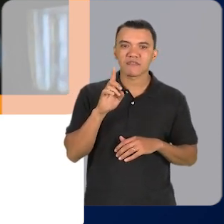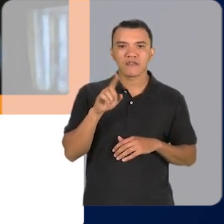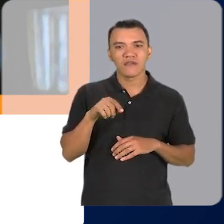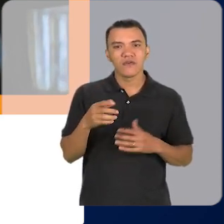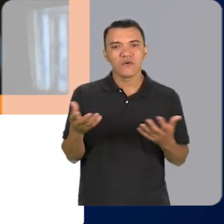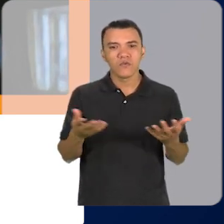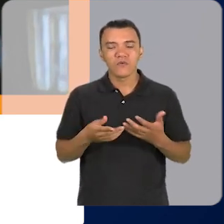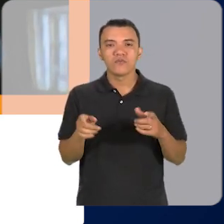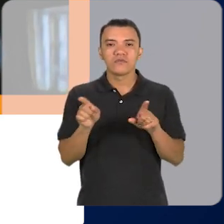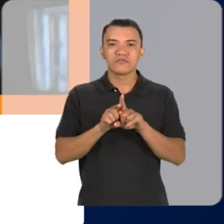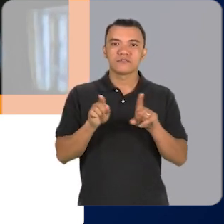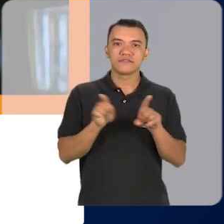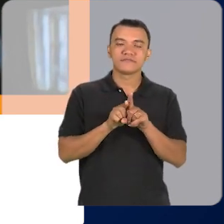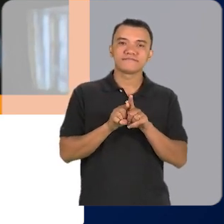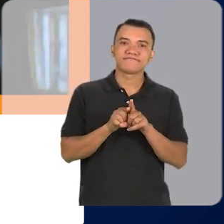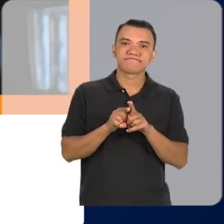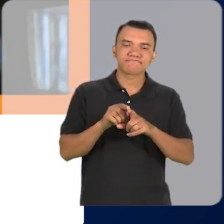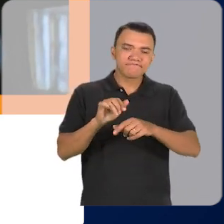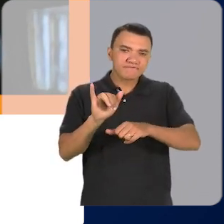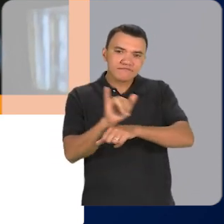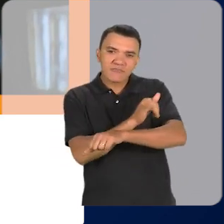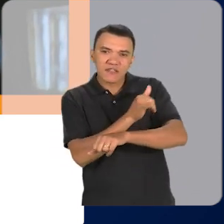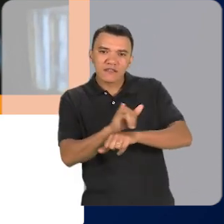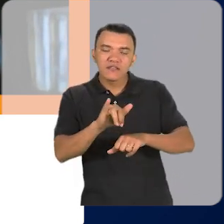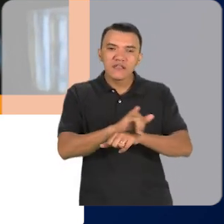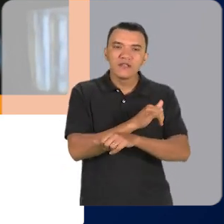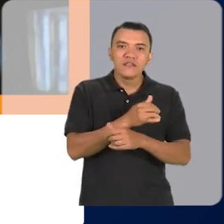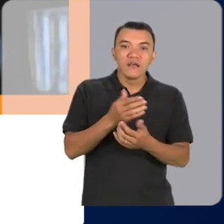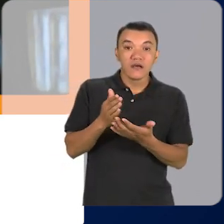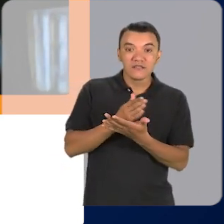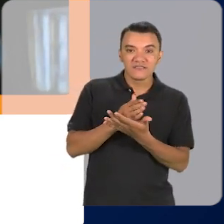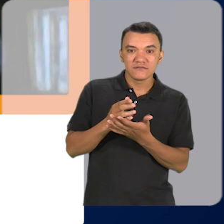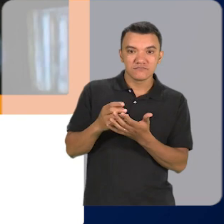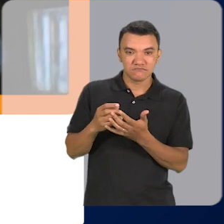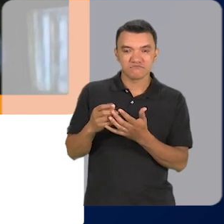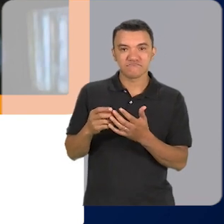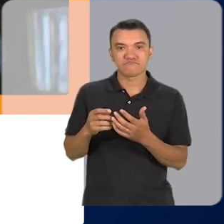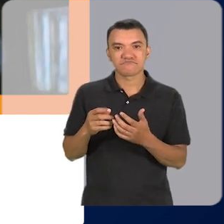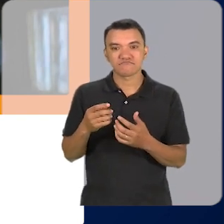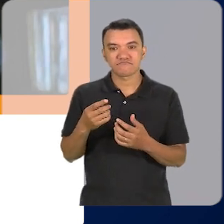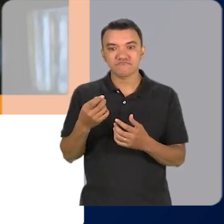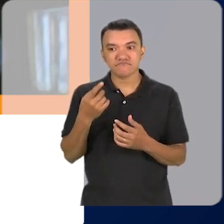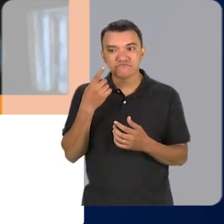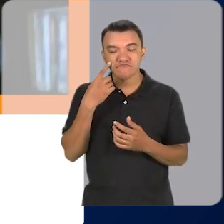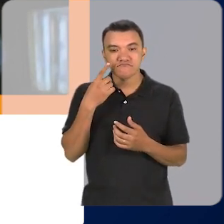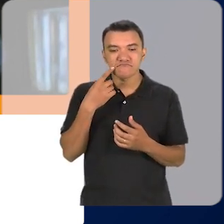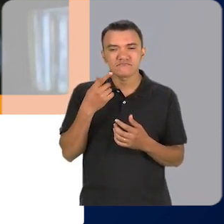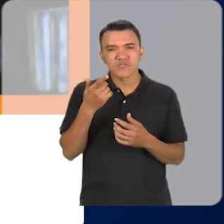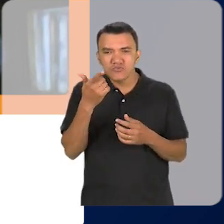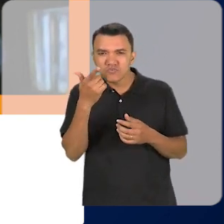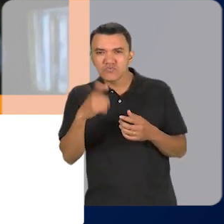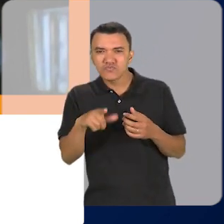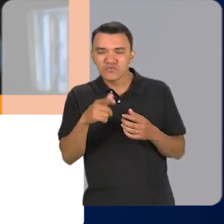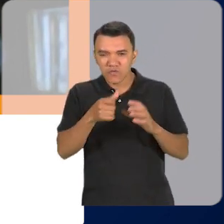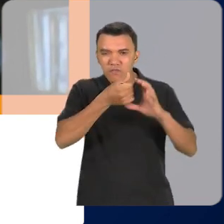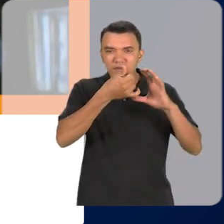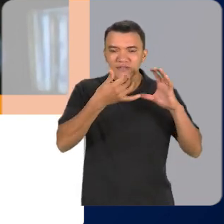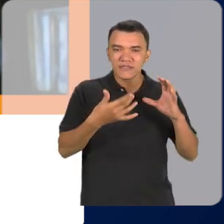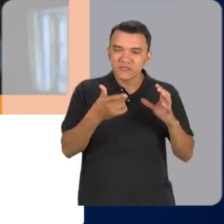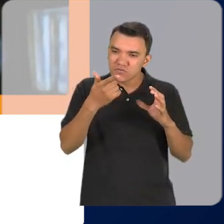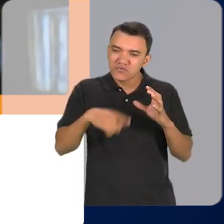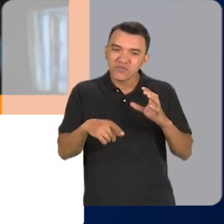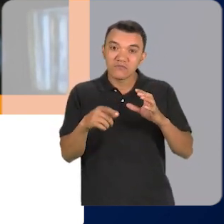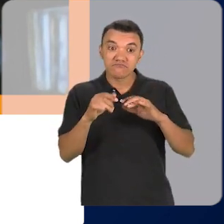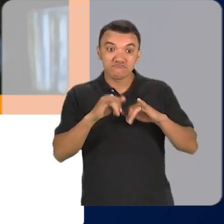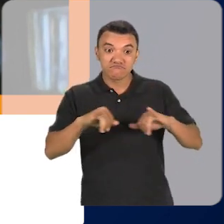recurso também estratégico de alguns vendedores, de alguma forma, de alguma maneira, recuperando, né, essa característica para